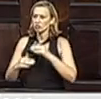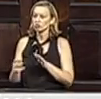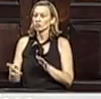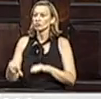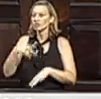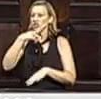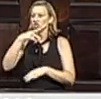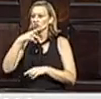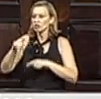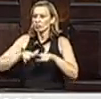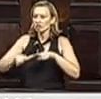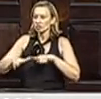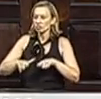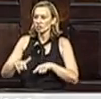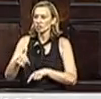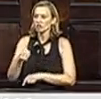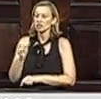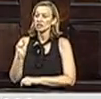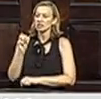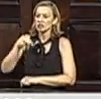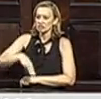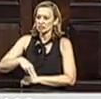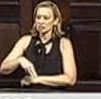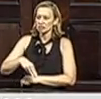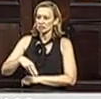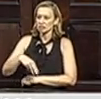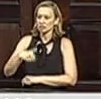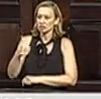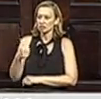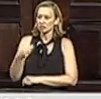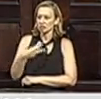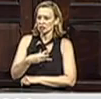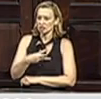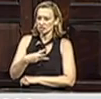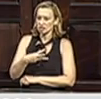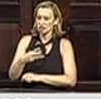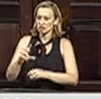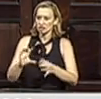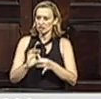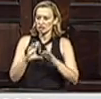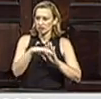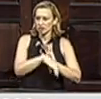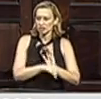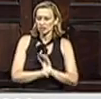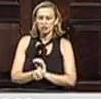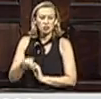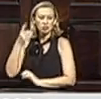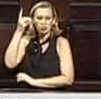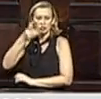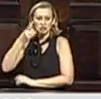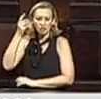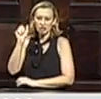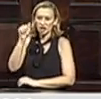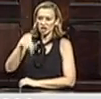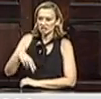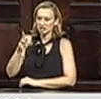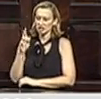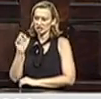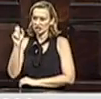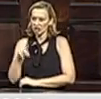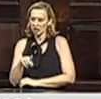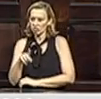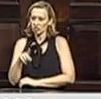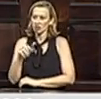sim à emenda 13. Presidência fará a primeira chamada. Deputado André Correia, André Lazzaroni, Átila